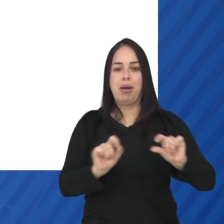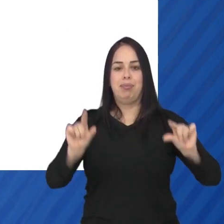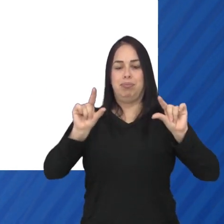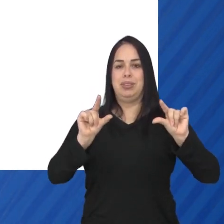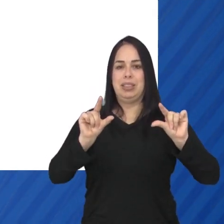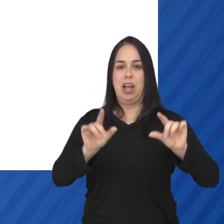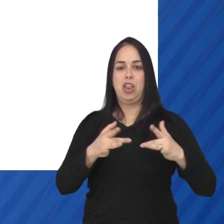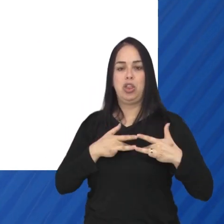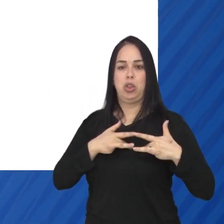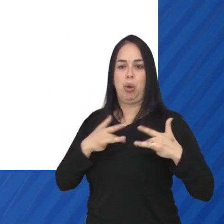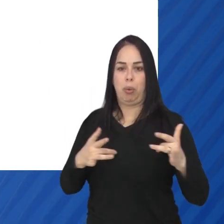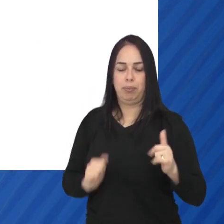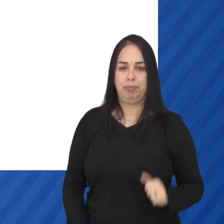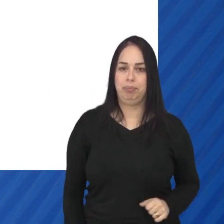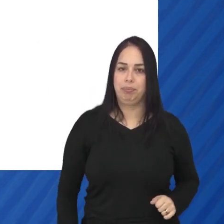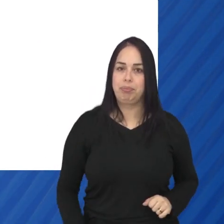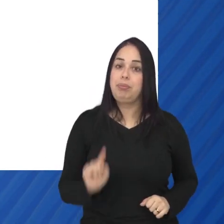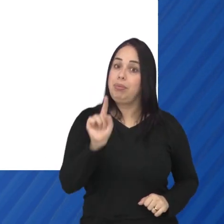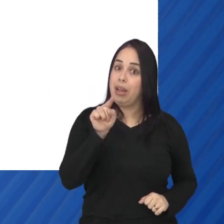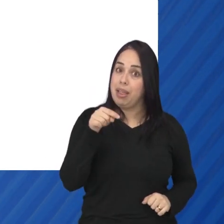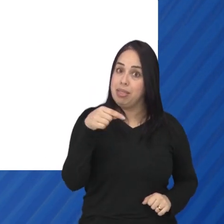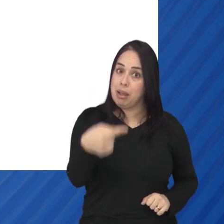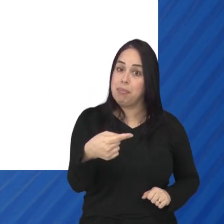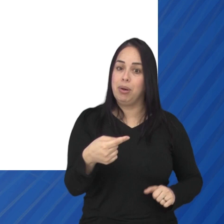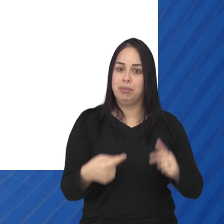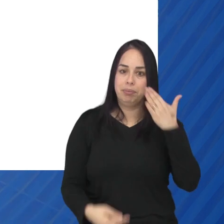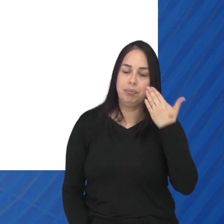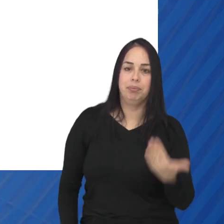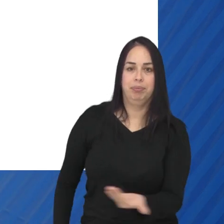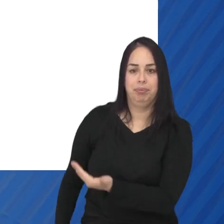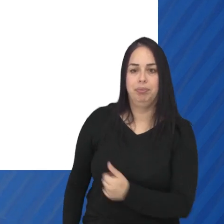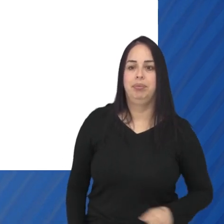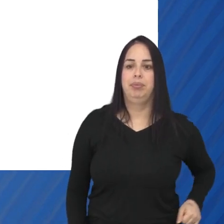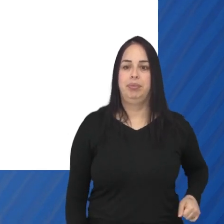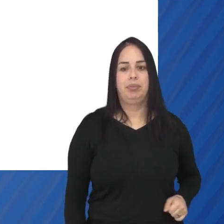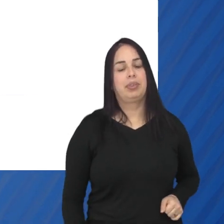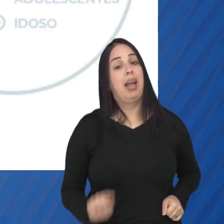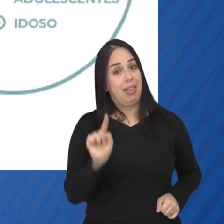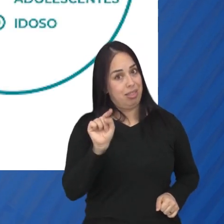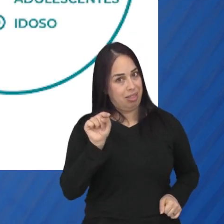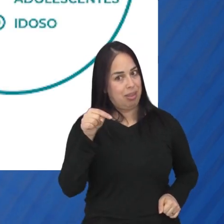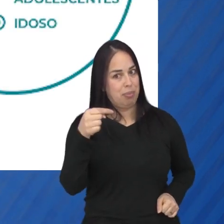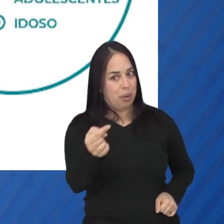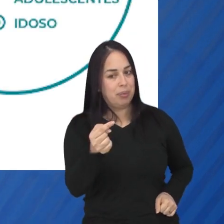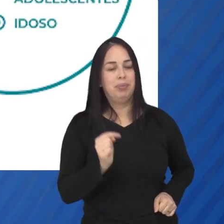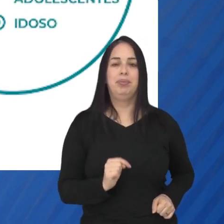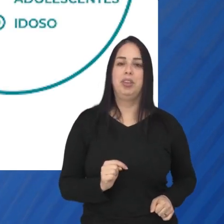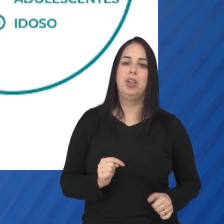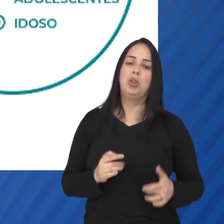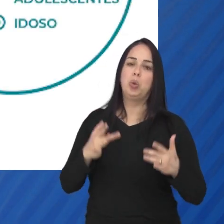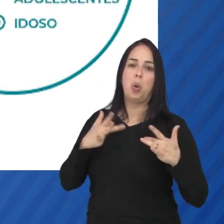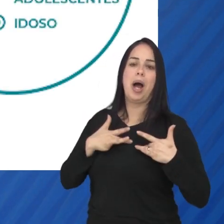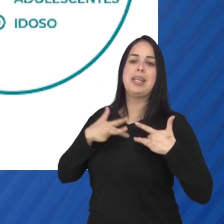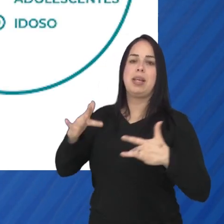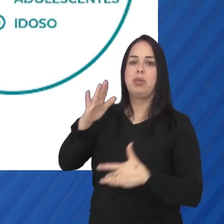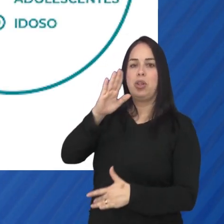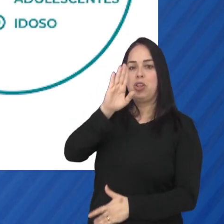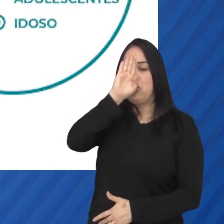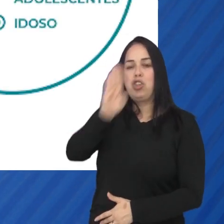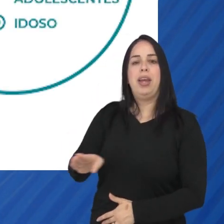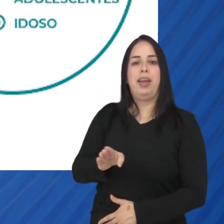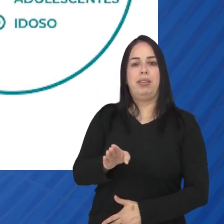doar. Em seguida, acessar a aba Fichas da Declaração. Na sequência,